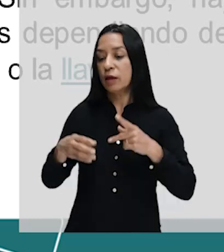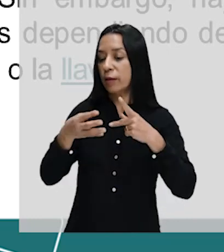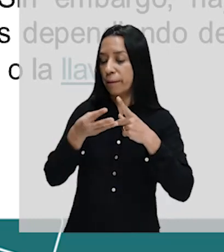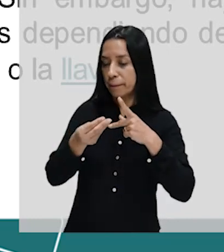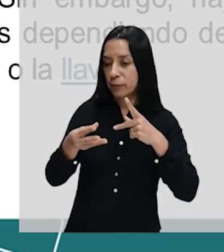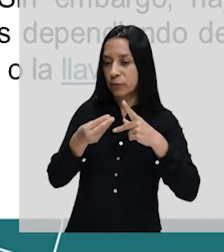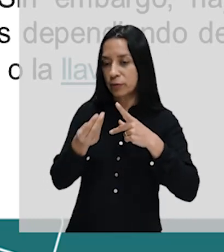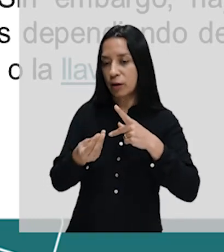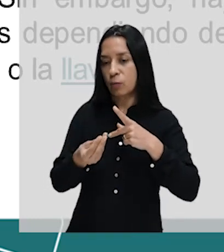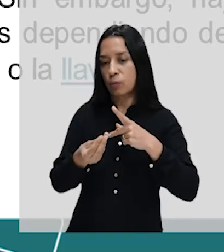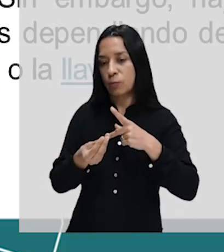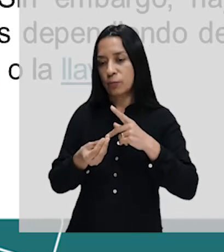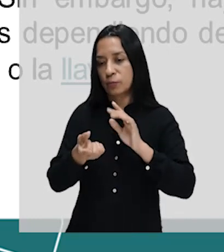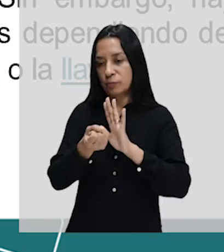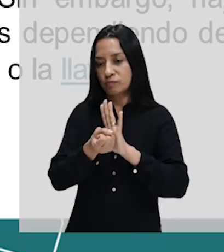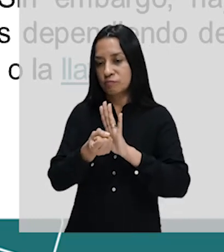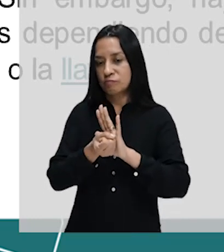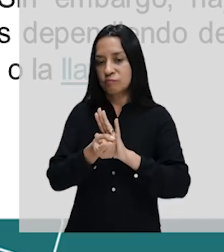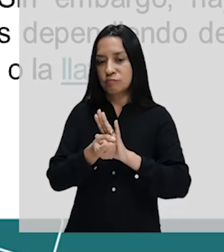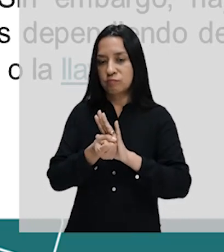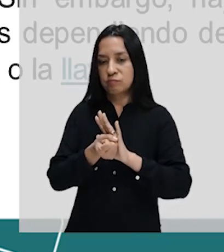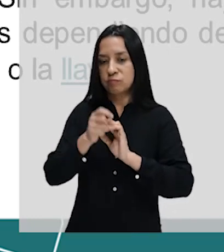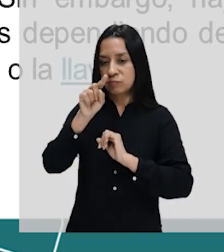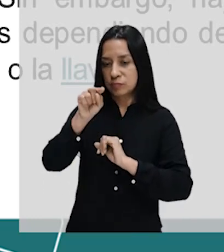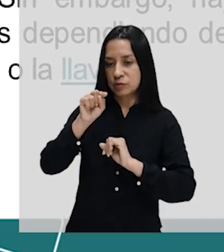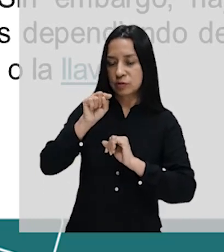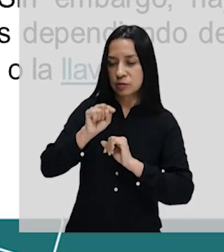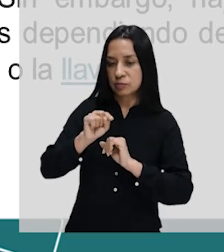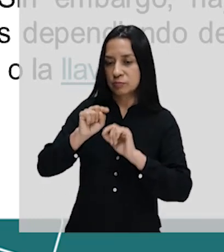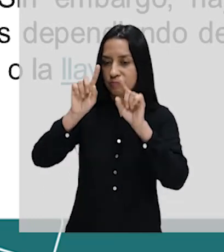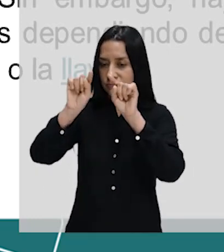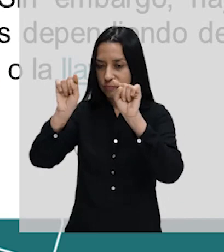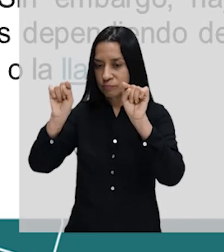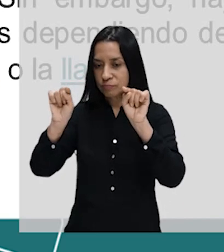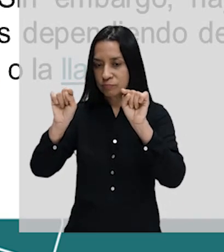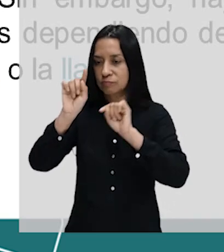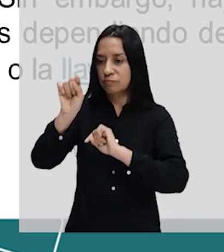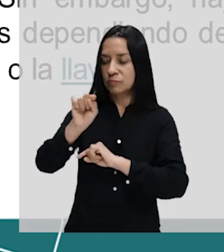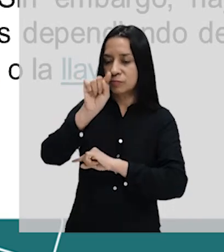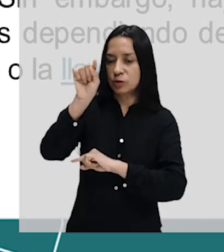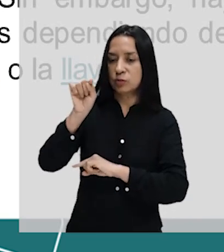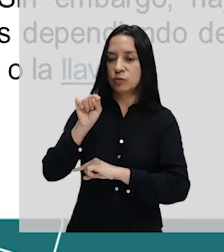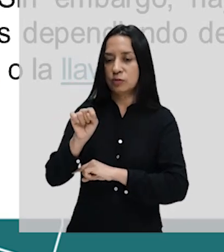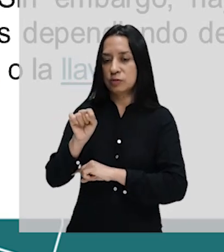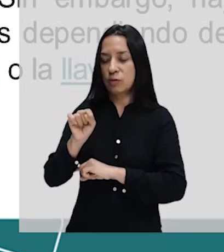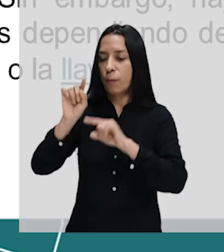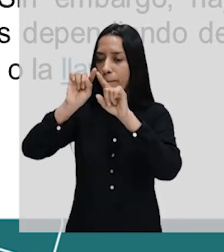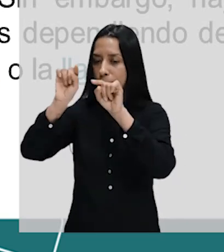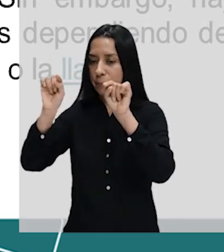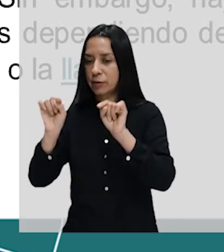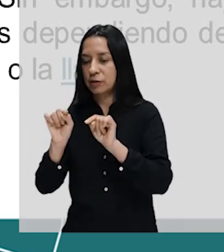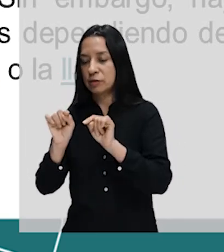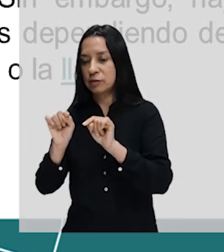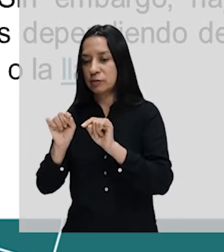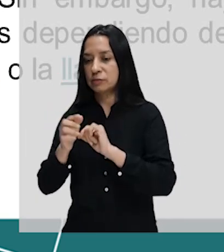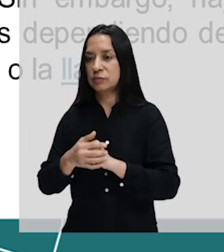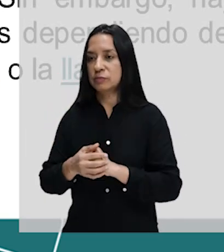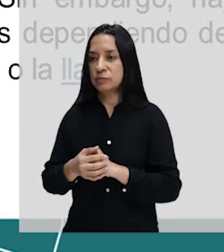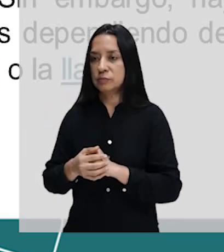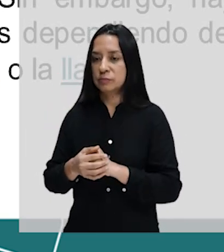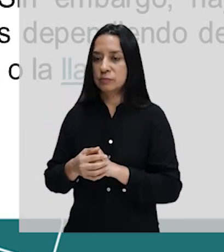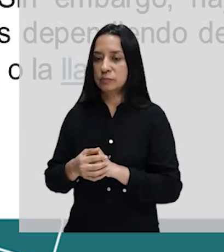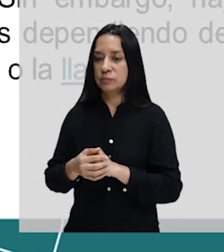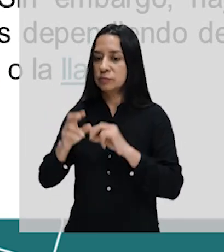só, signos de exclamação, signos de interrogação, parênteses,